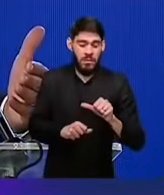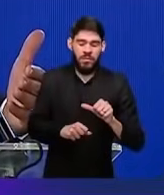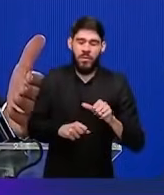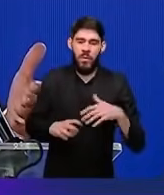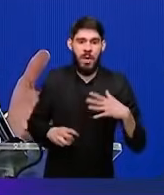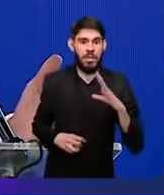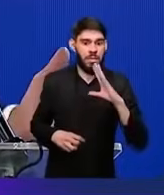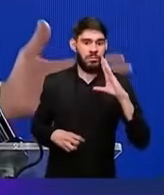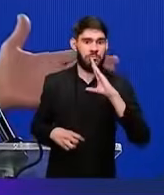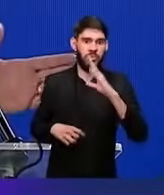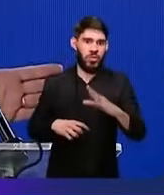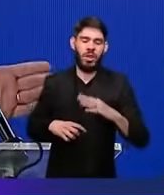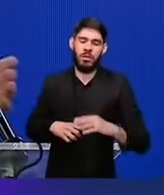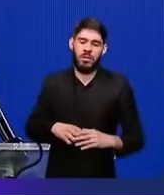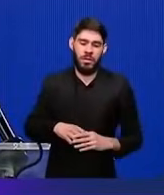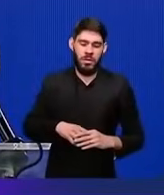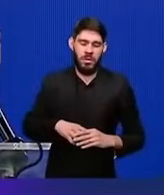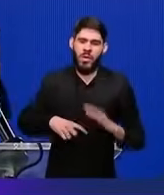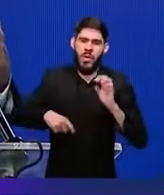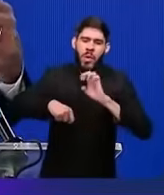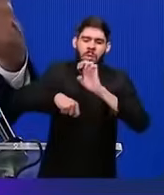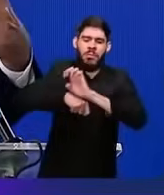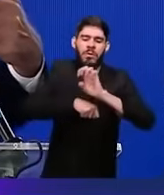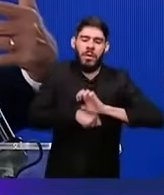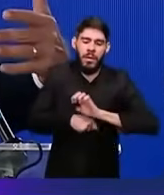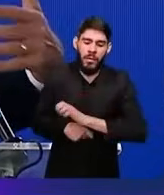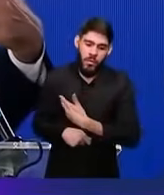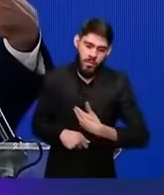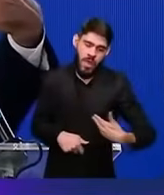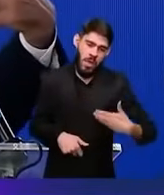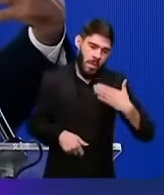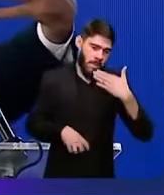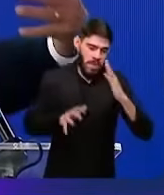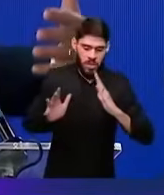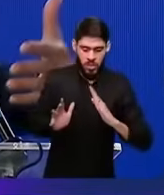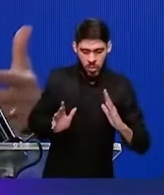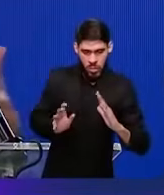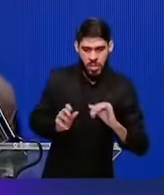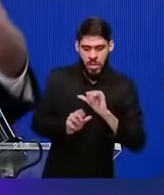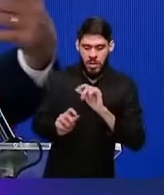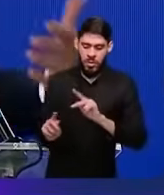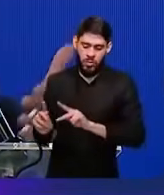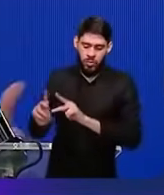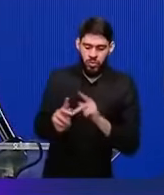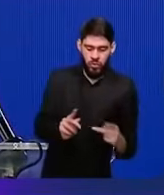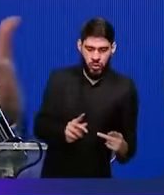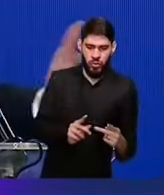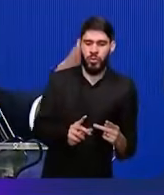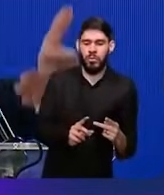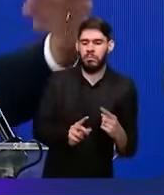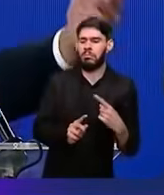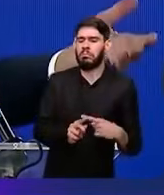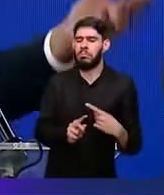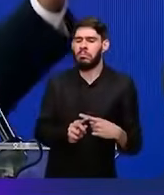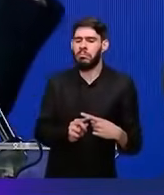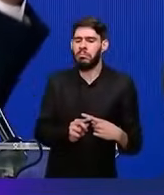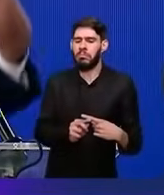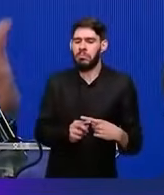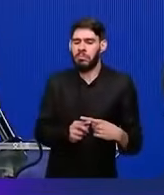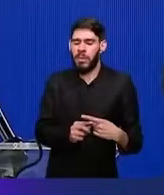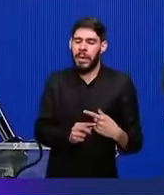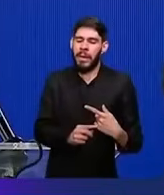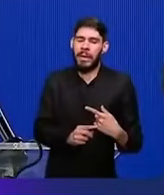quase imediata. No caso dos estados, os governadores pediram um prazo para fazer uma transição em virtude de benefícios